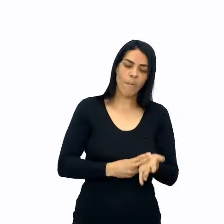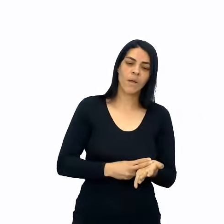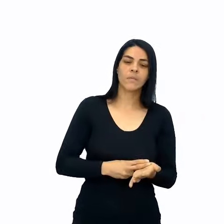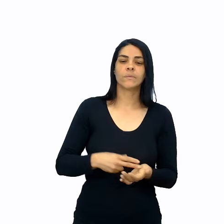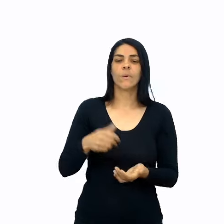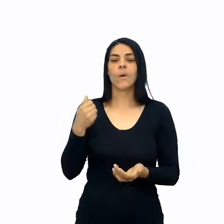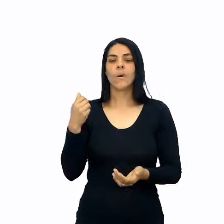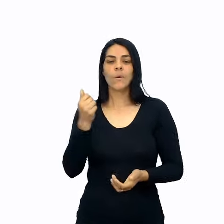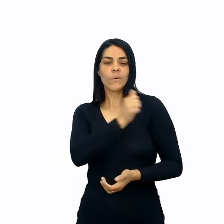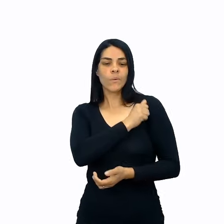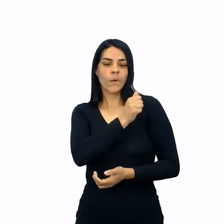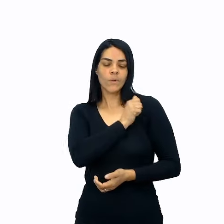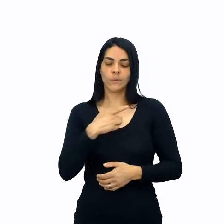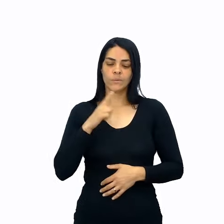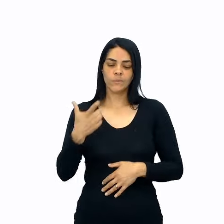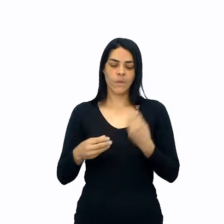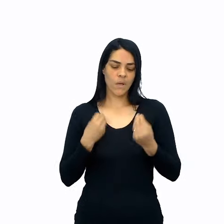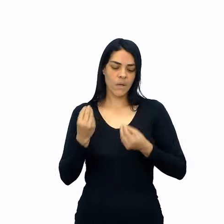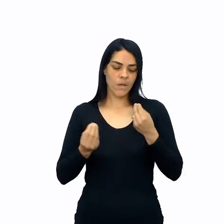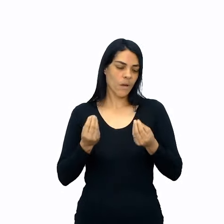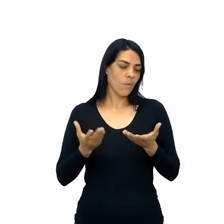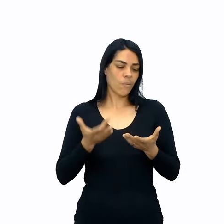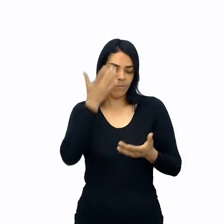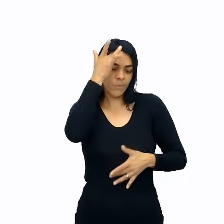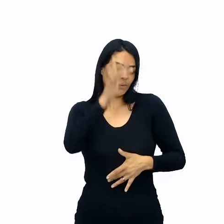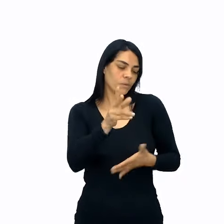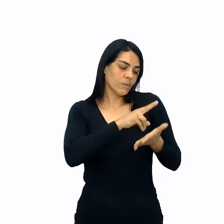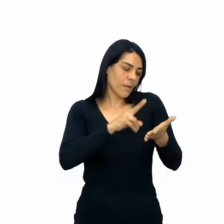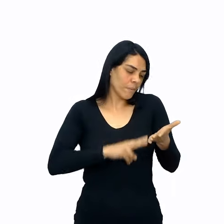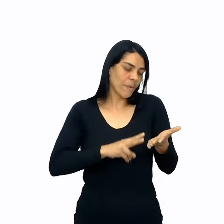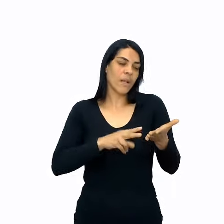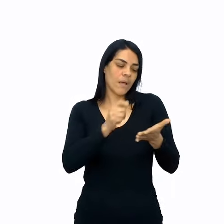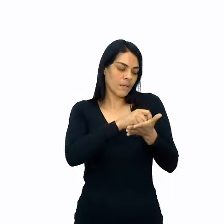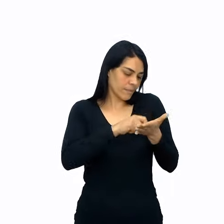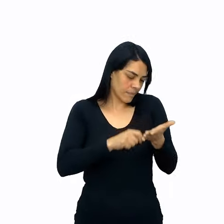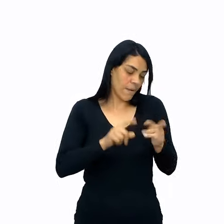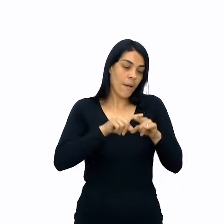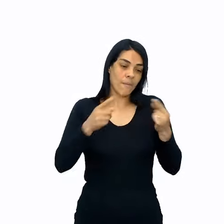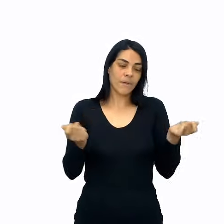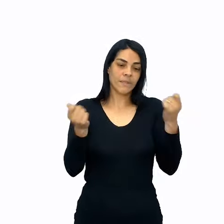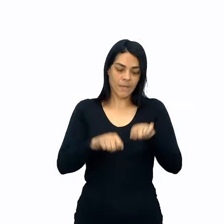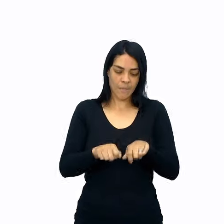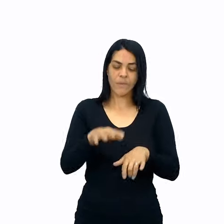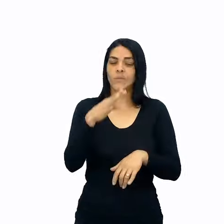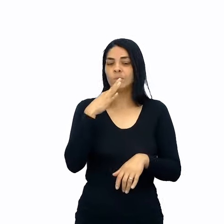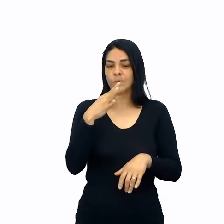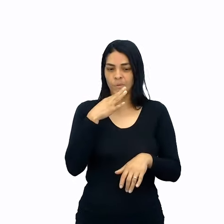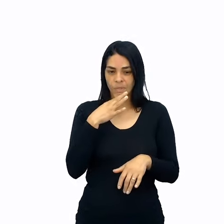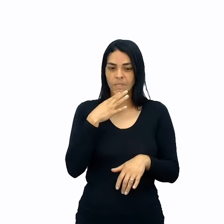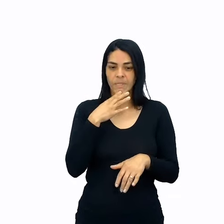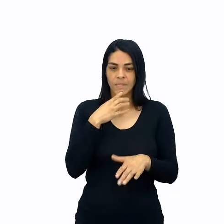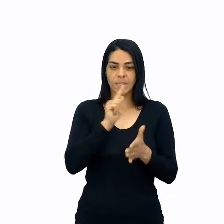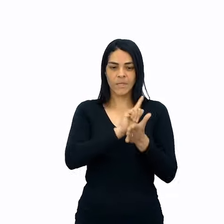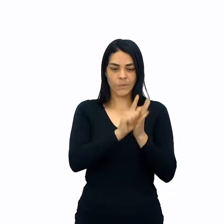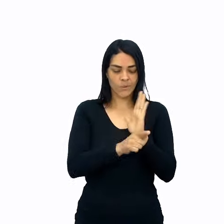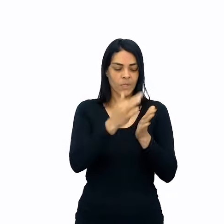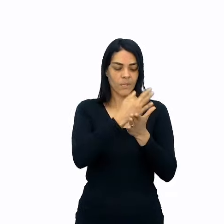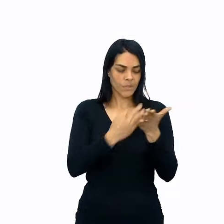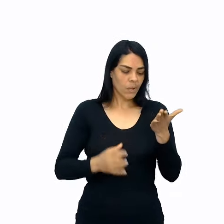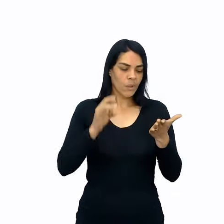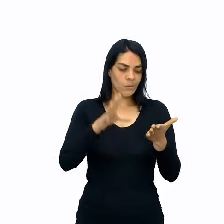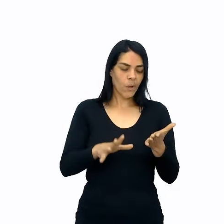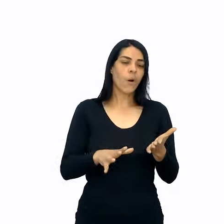tenha pleno domínio da leitura e da escrita, ele pode conhecer um determinado gênero textual somente pela